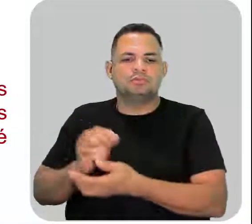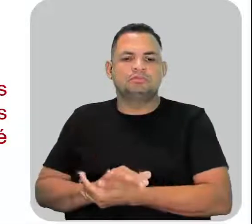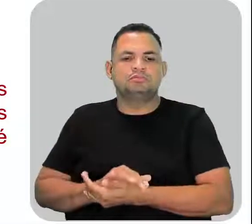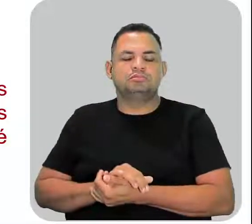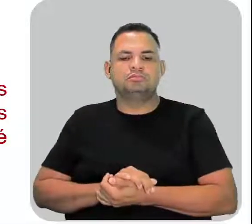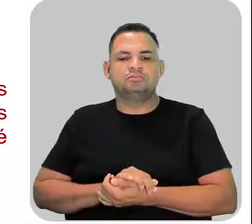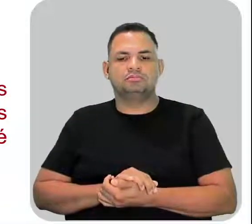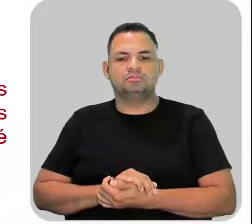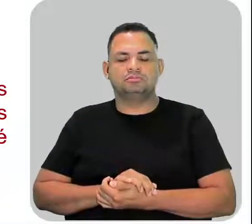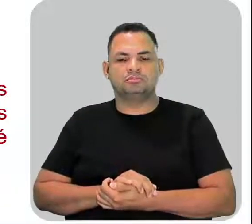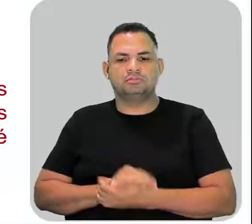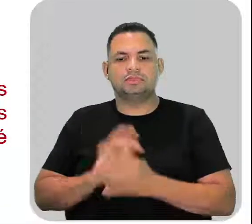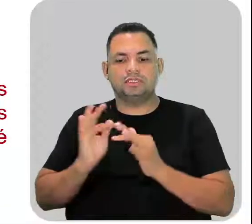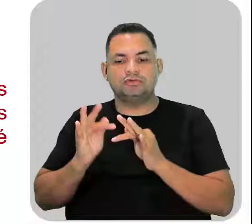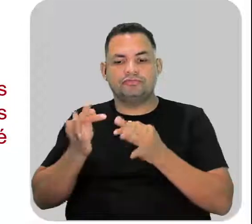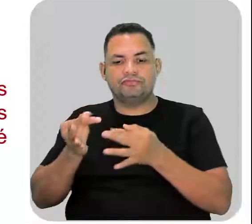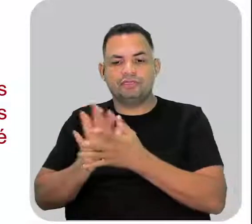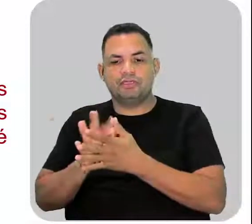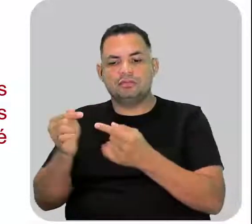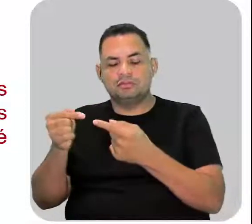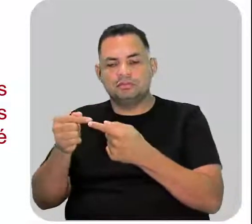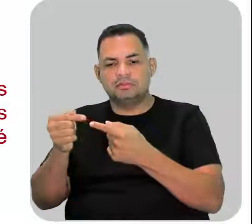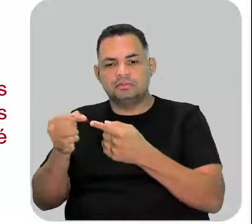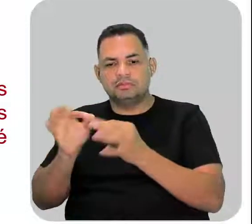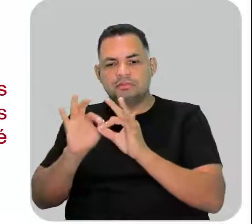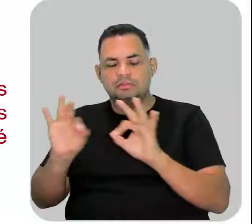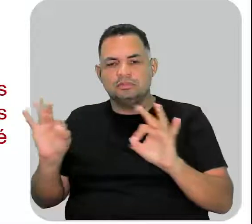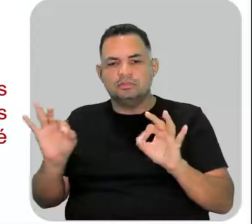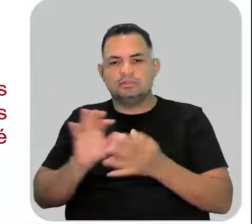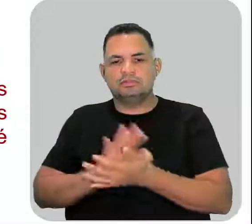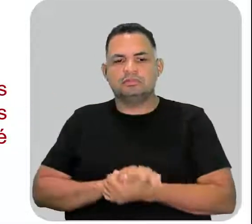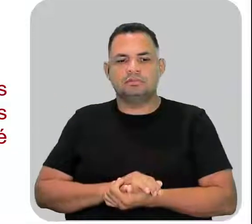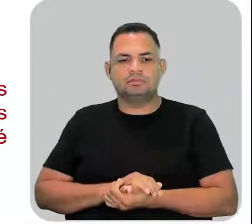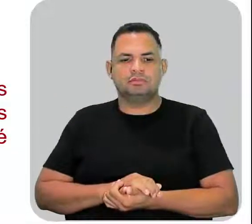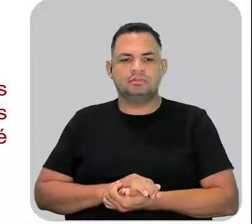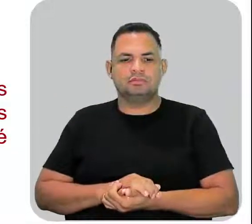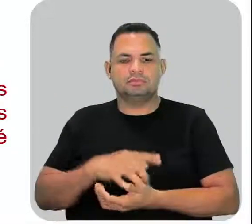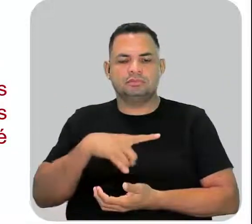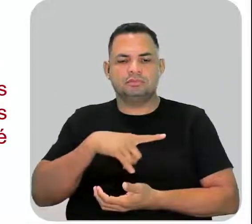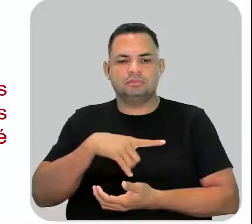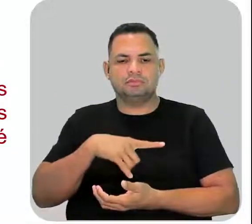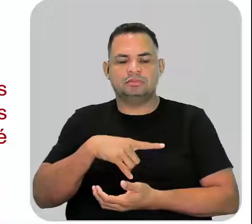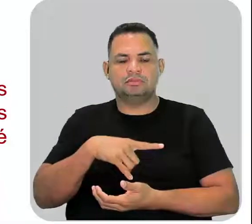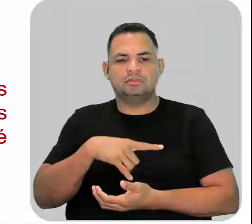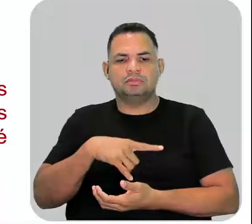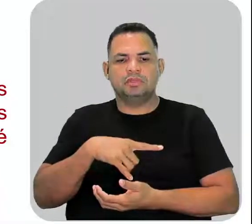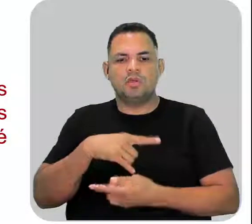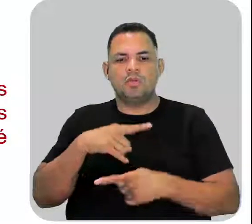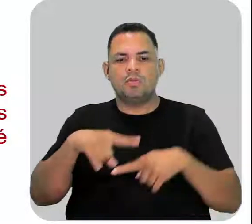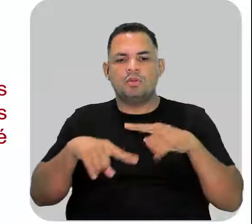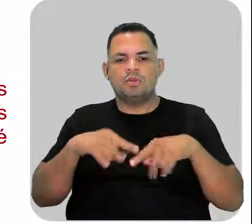a ligação simples. E aí a gente tem o nosso produto final.